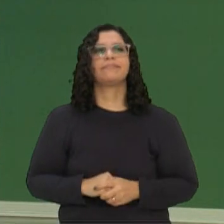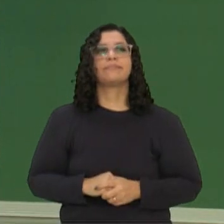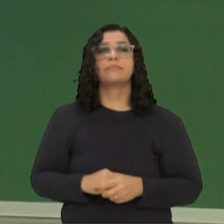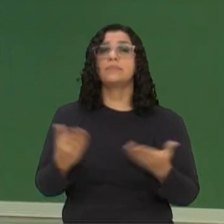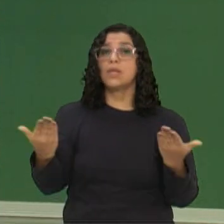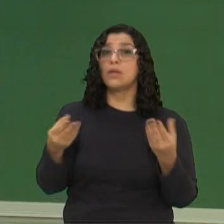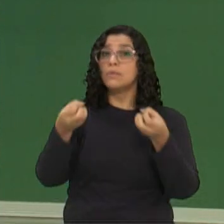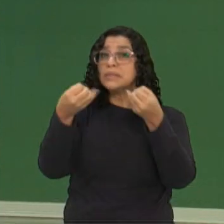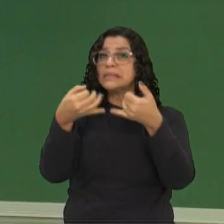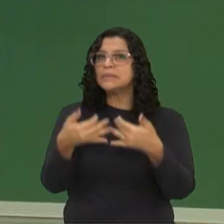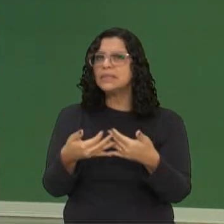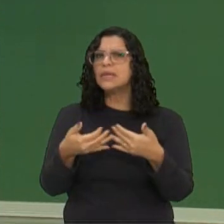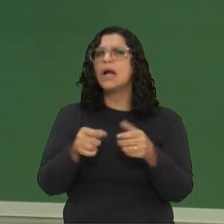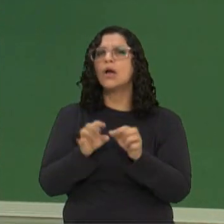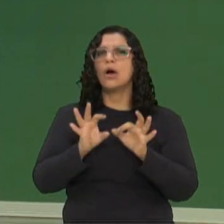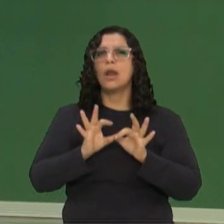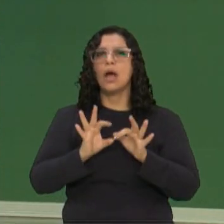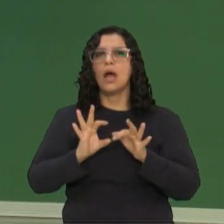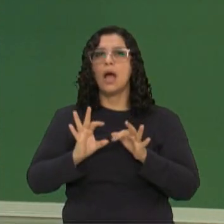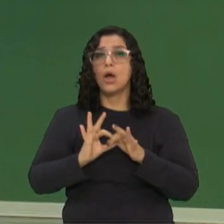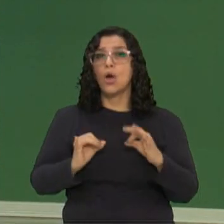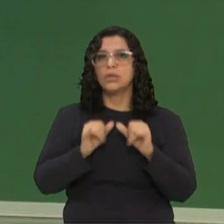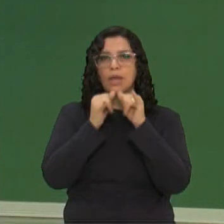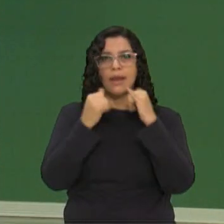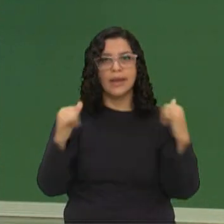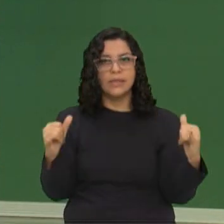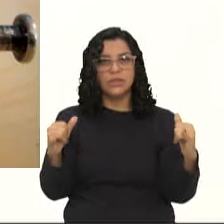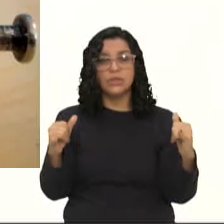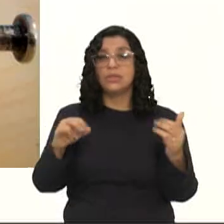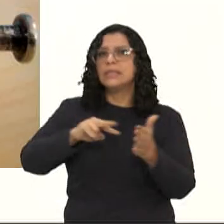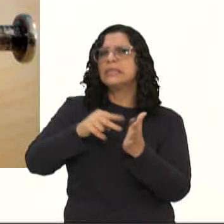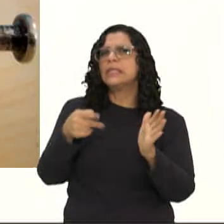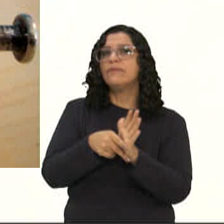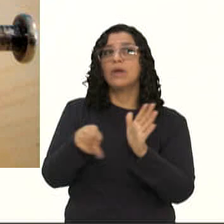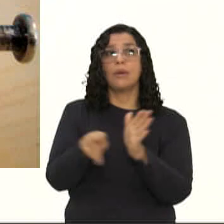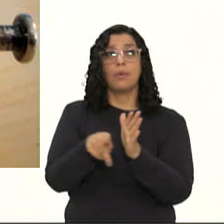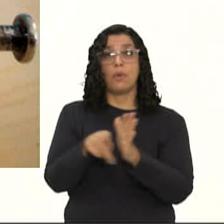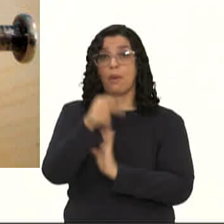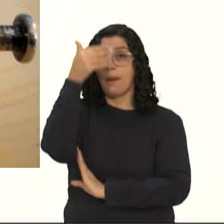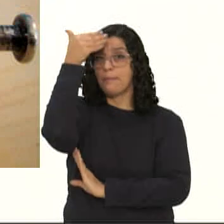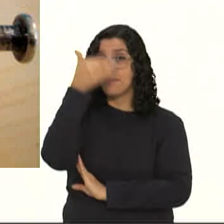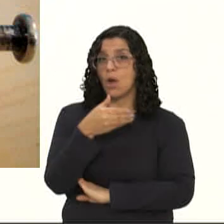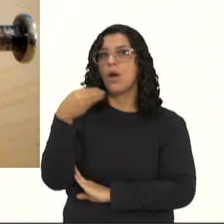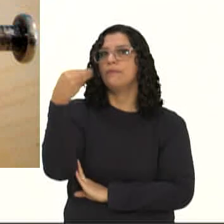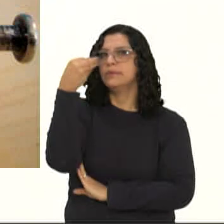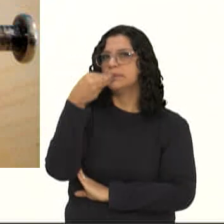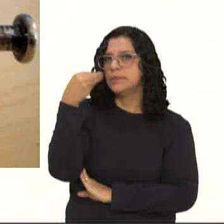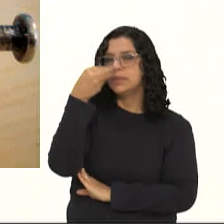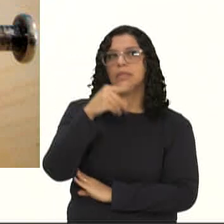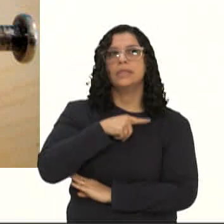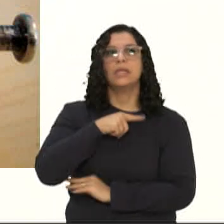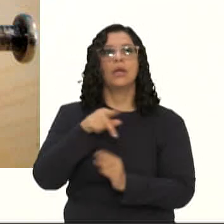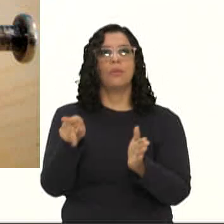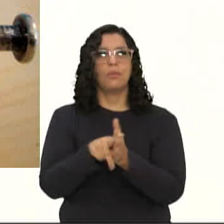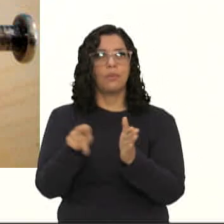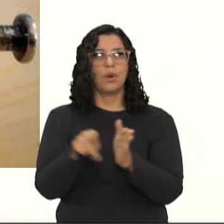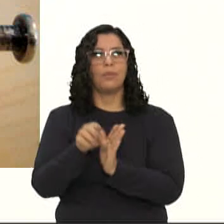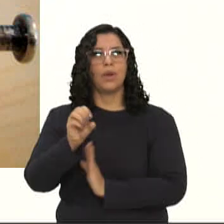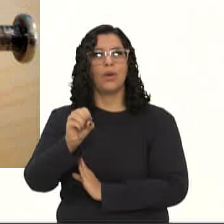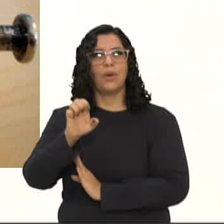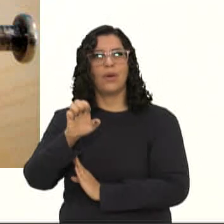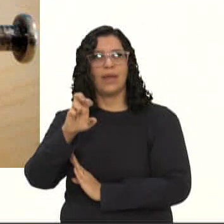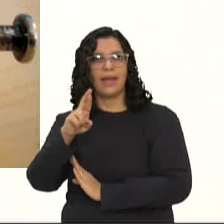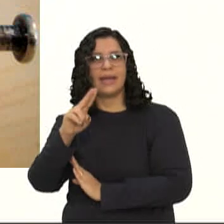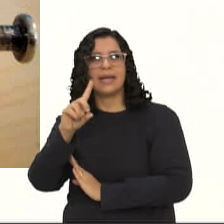Vamos relacionar aqui então a corrente elétrica ao campo magnético. Então, baseada na comprovação experimental de Oersted, de